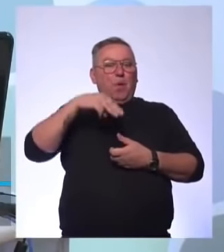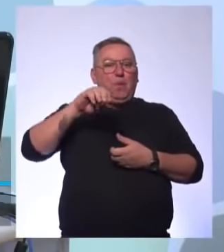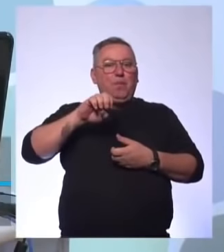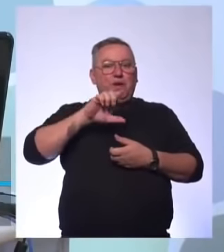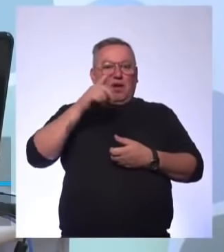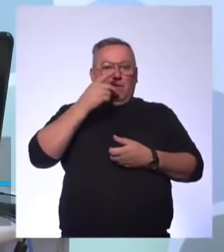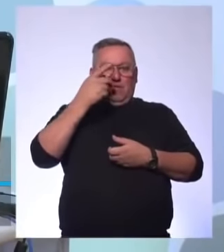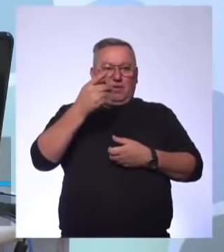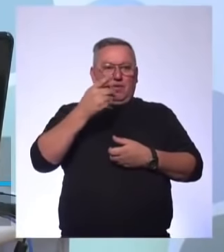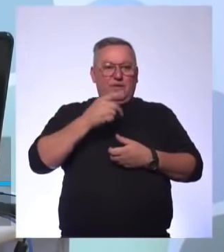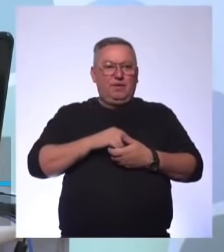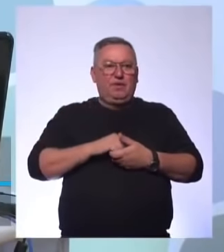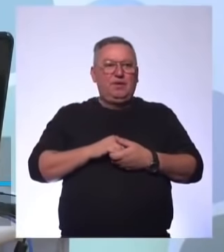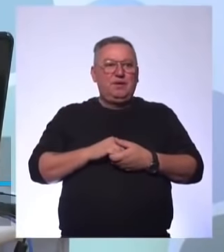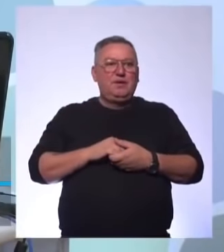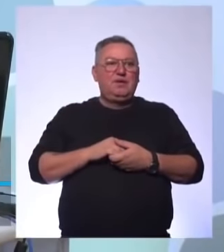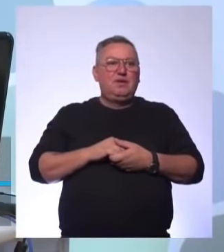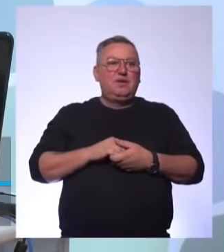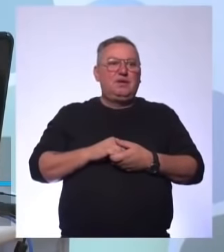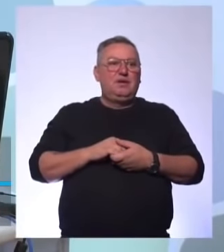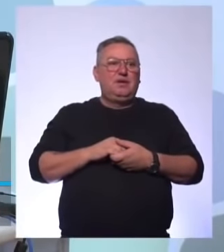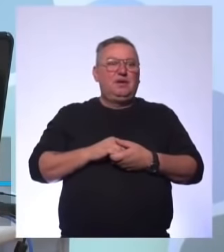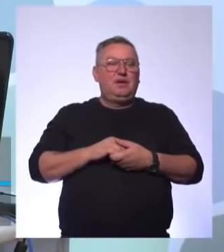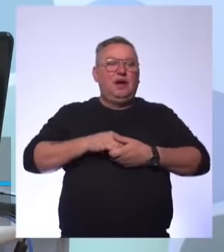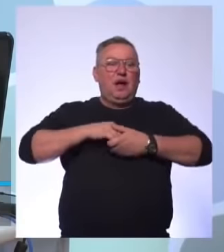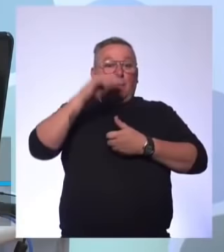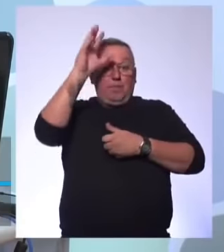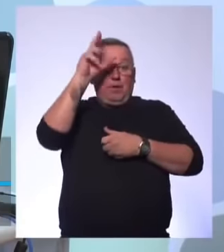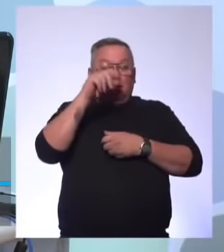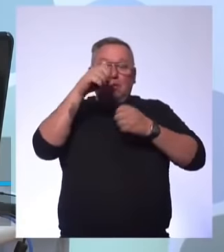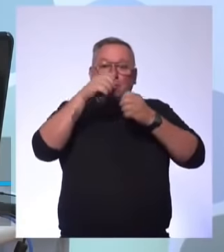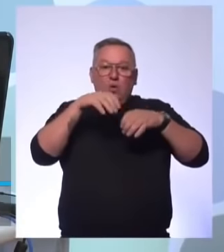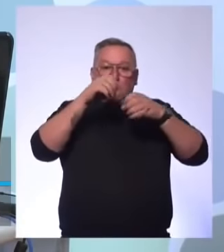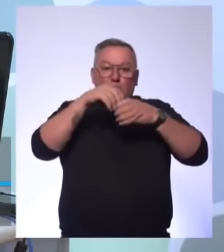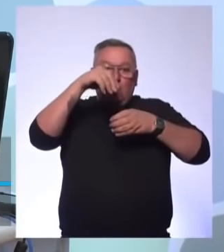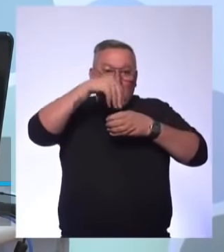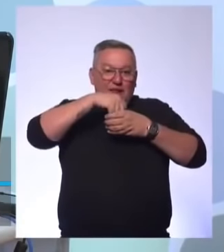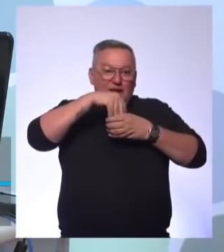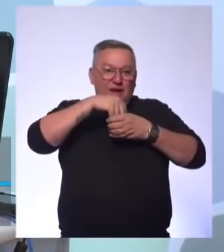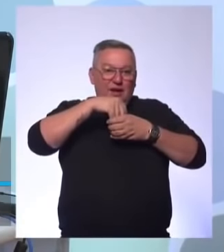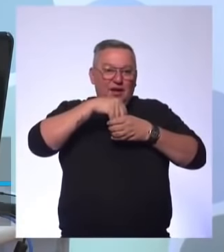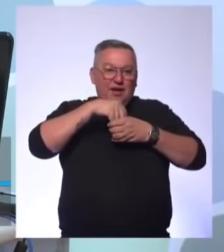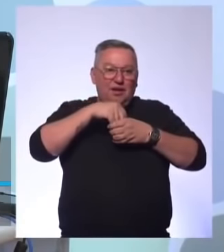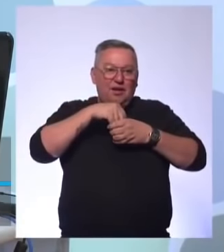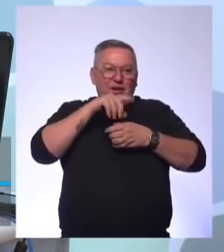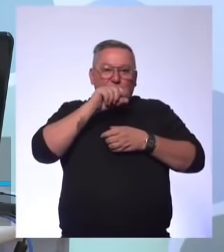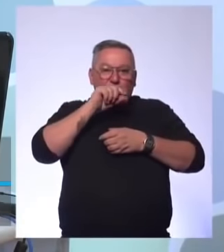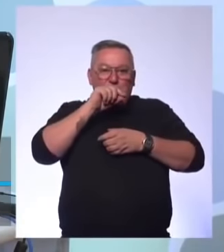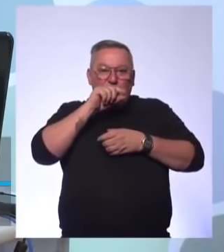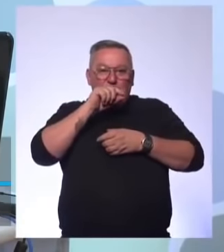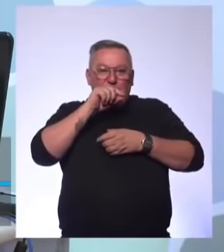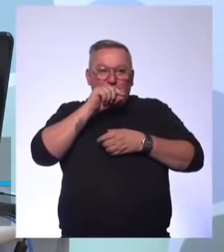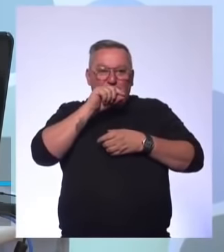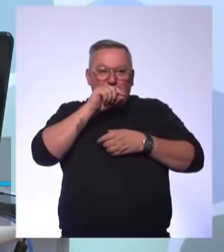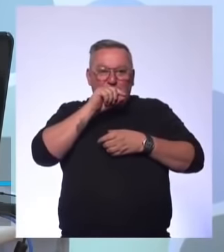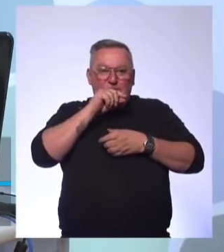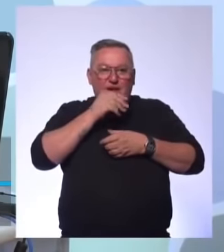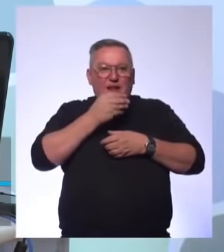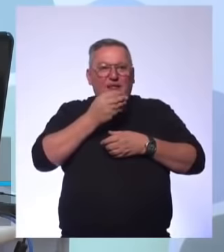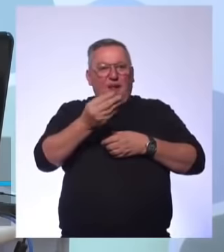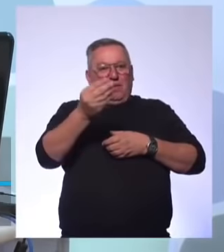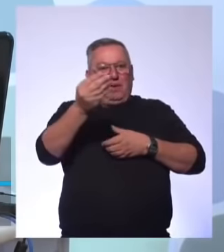William. William? Foi o William, né? Uhum. Colocou a branquinha, bota um ovo com o anel dentro e um pintinho. Ah. Dá pra